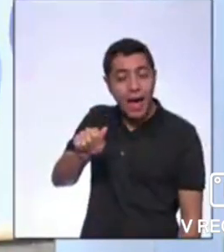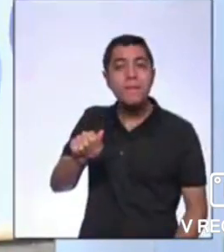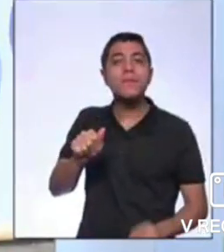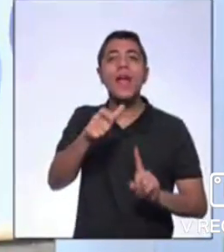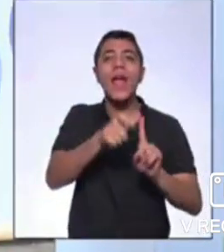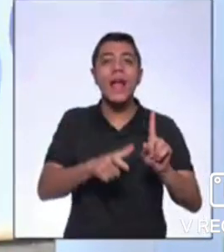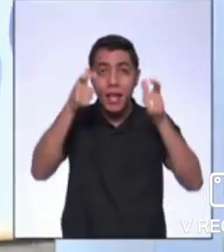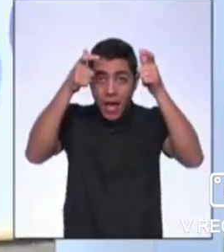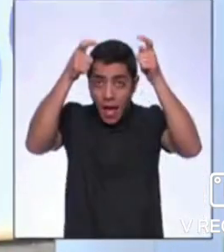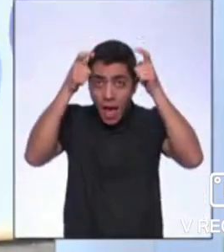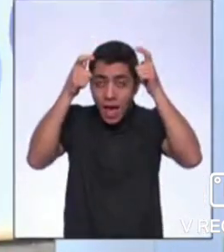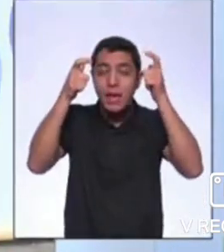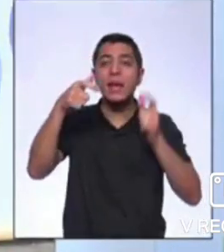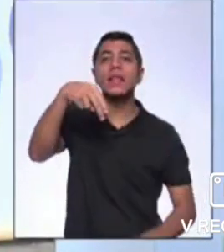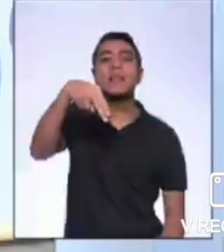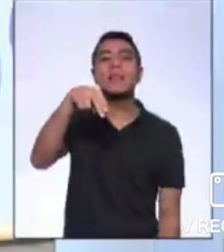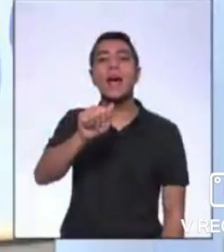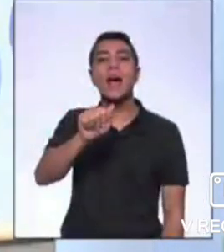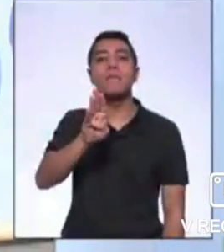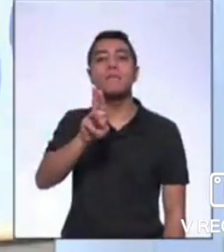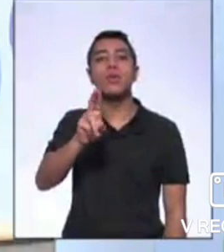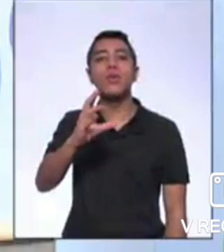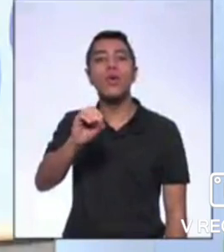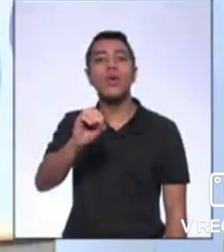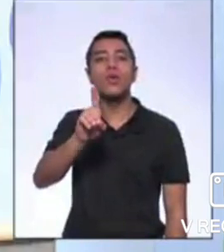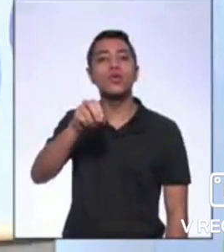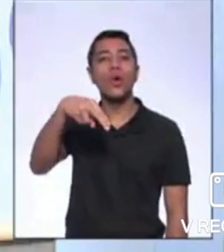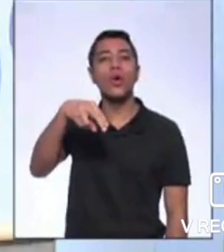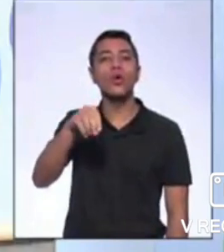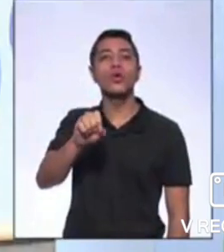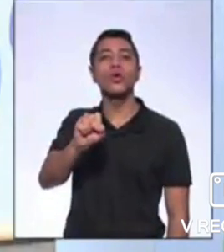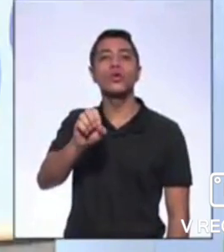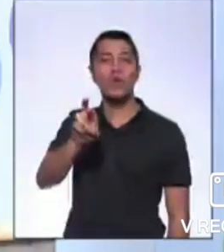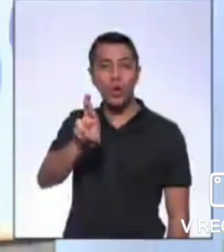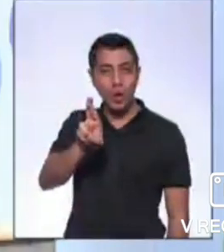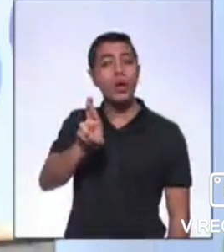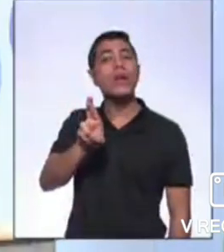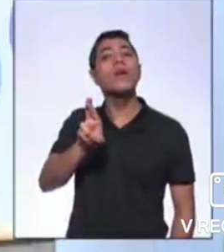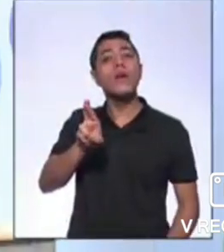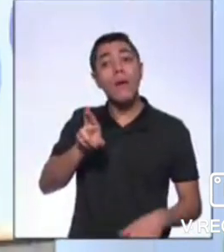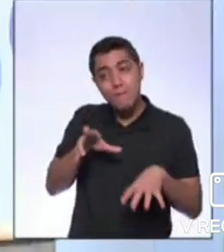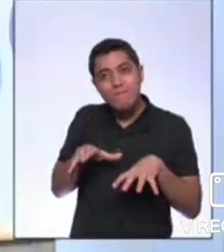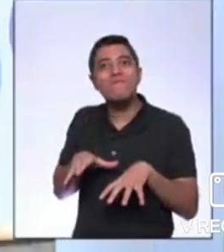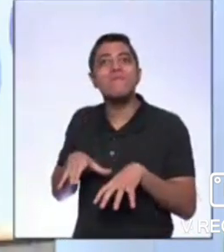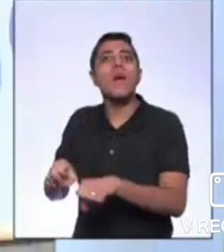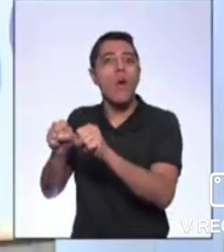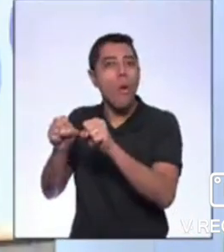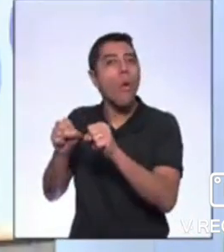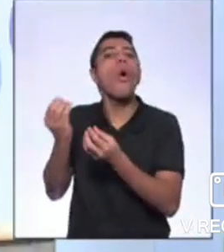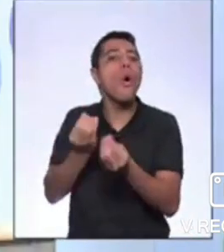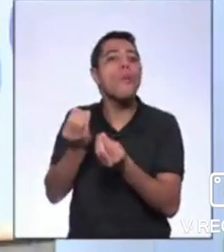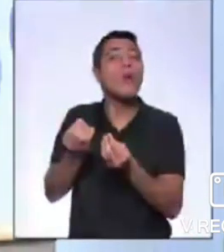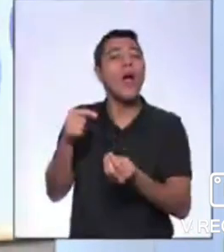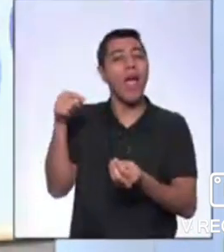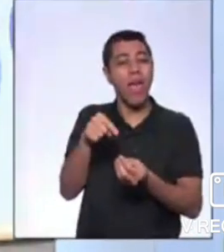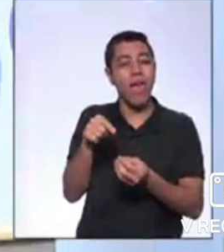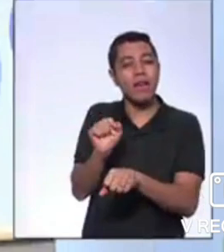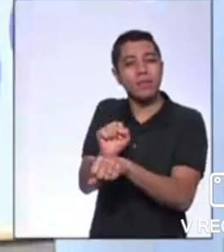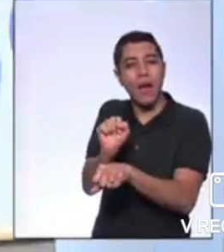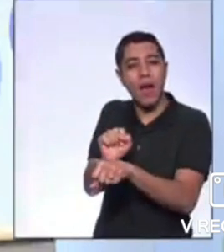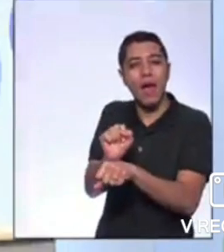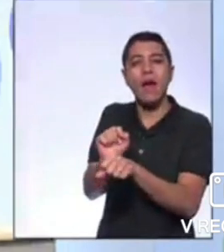de 3 anos, professora, na cidade, justamente para poder não permitir entrar recursos materiais, água,